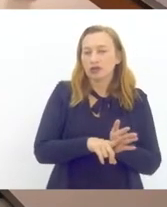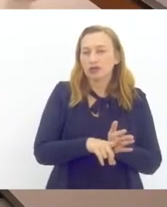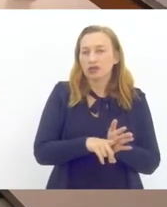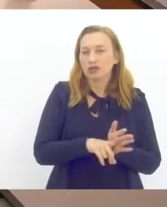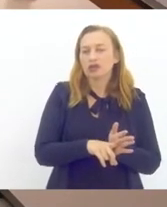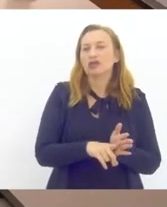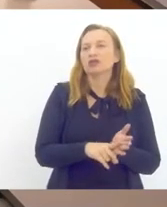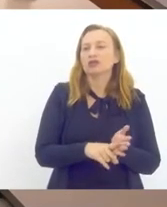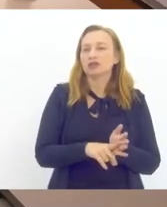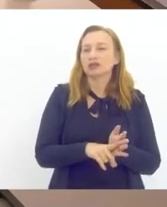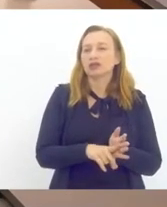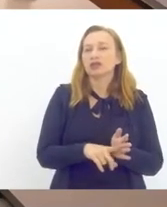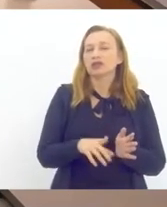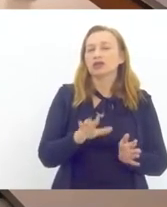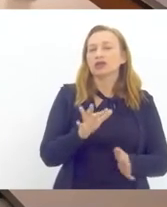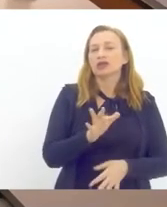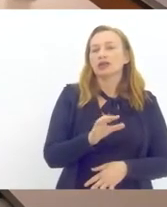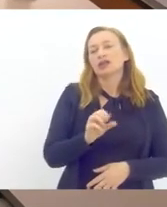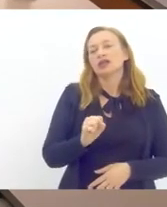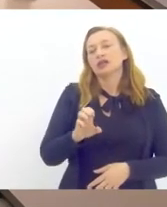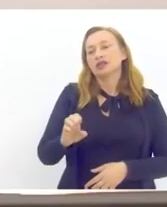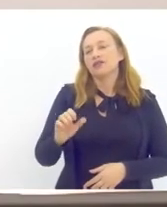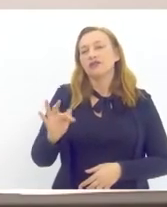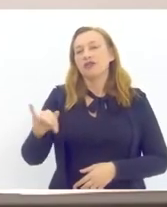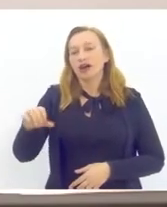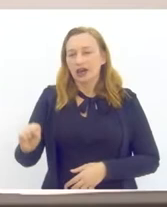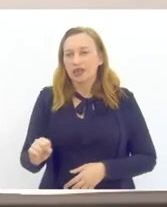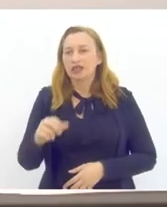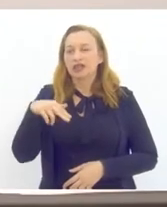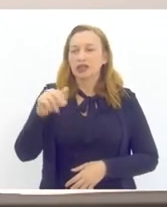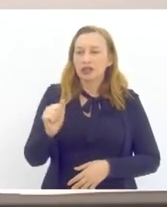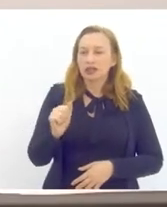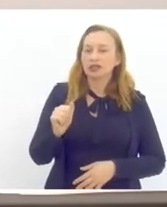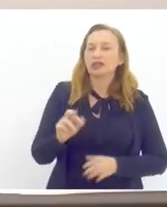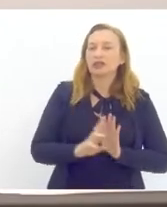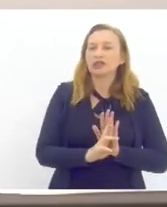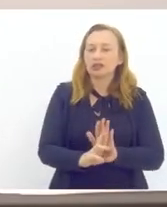Meirelles, representando a SEDUC, a Ana Dantas,